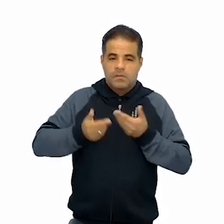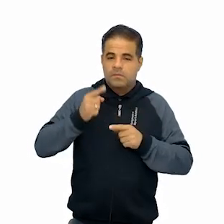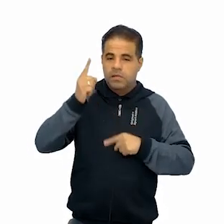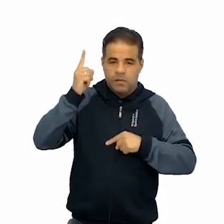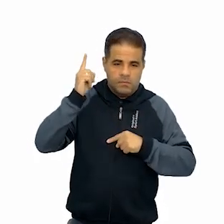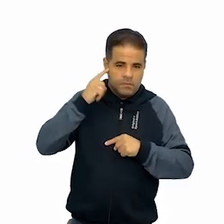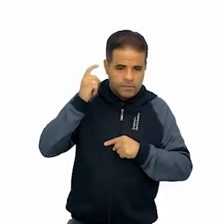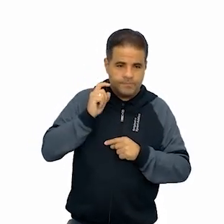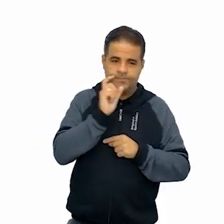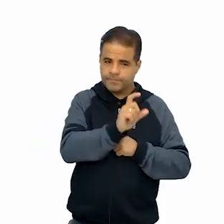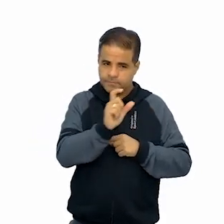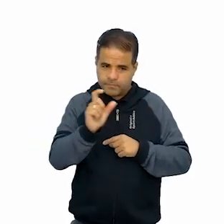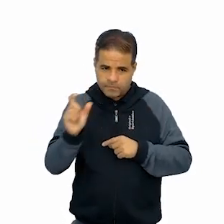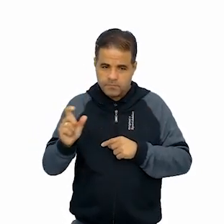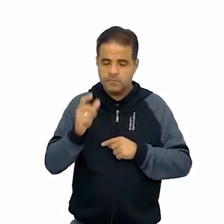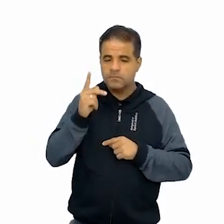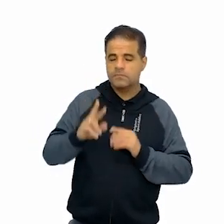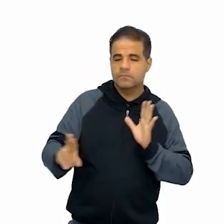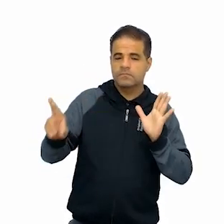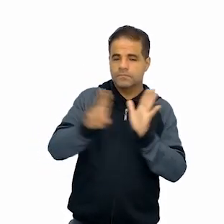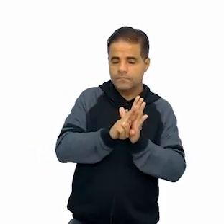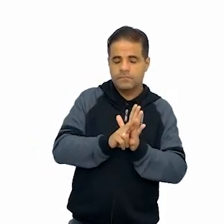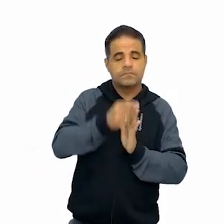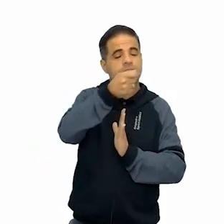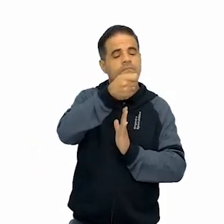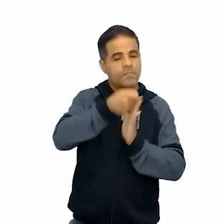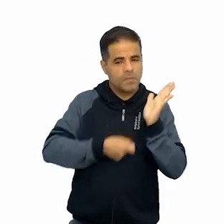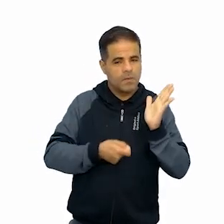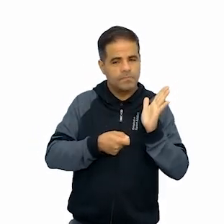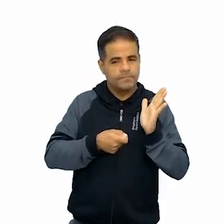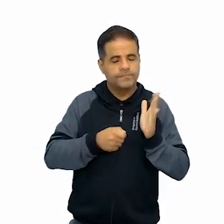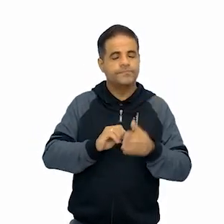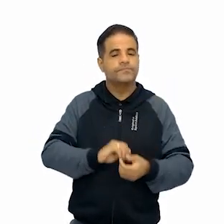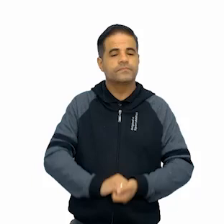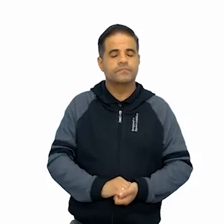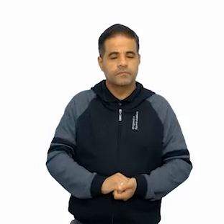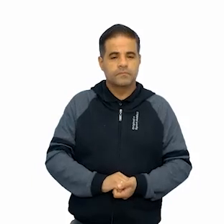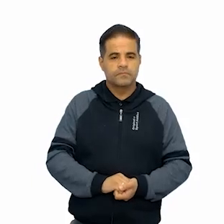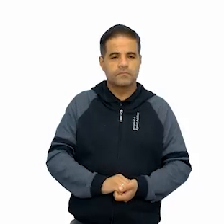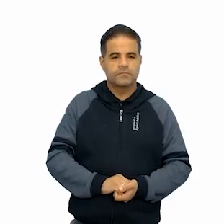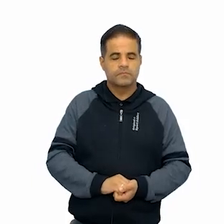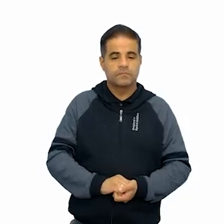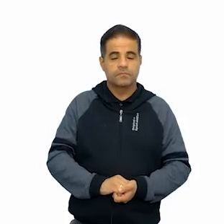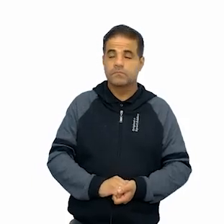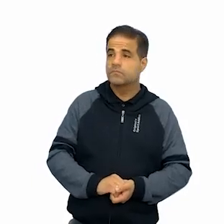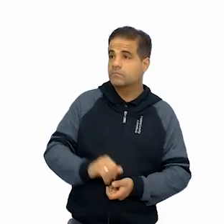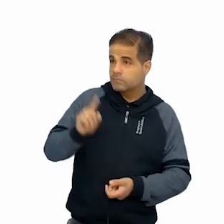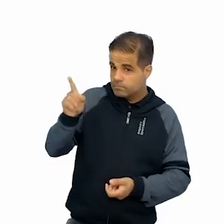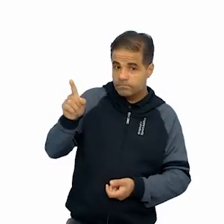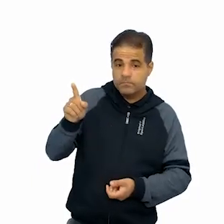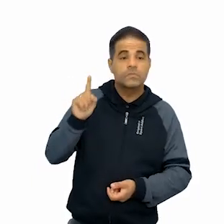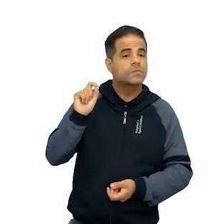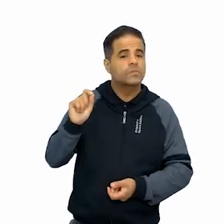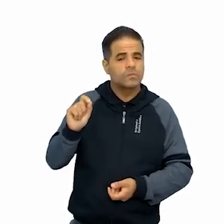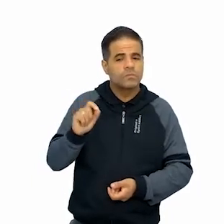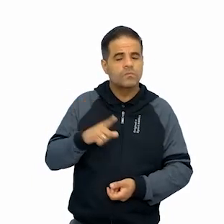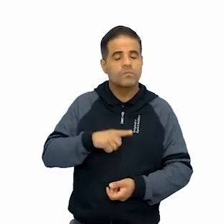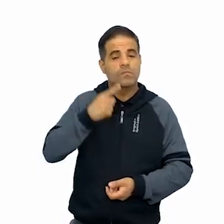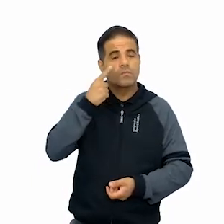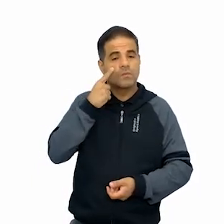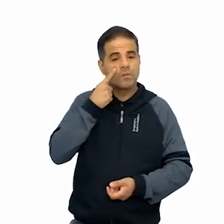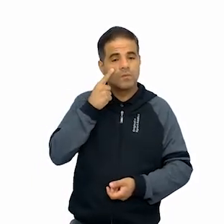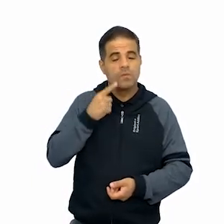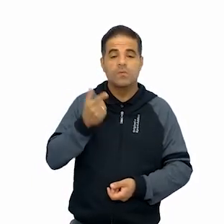sonoros das palavras com sua representação escrita. E aqui, iremos